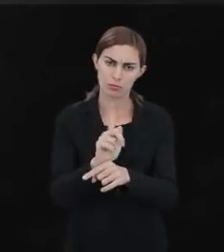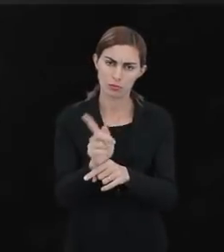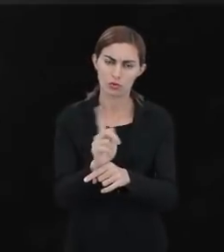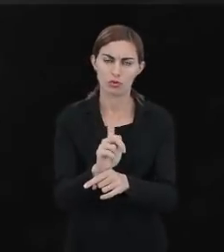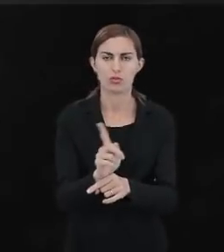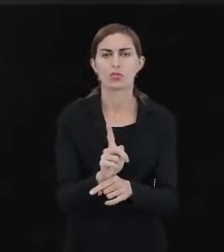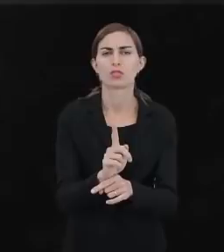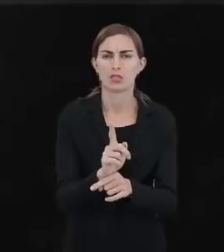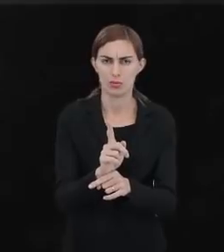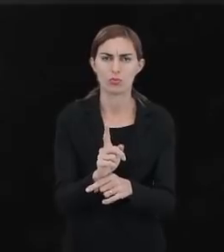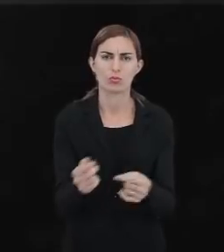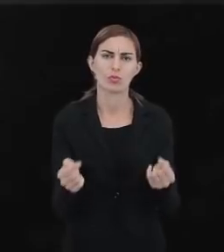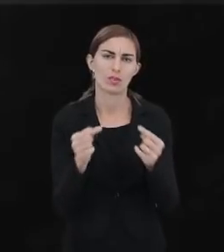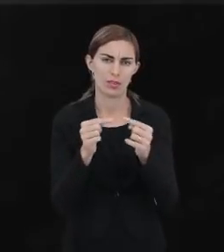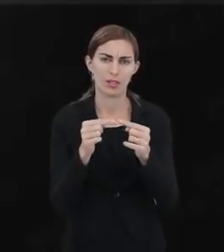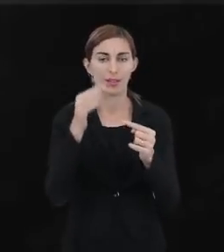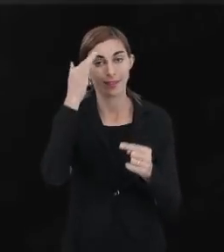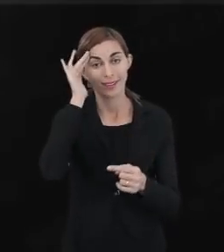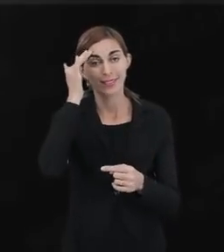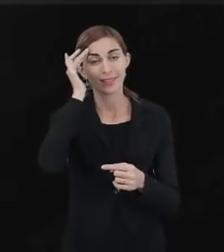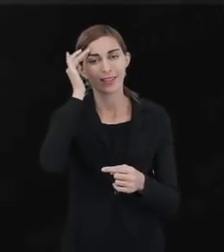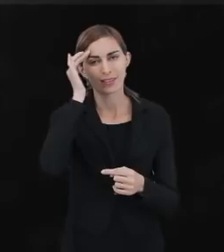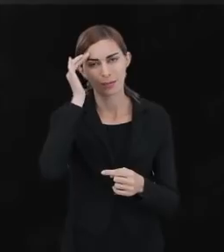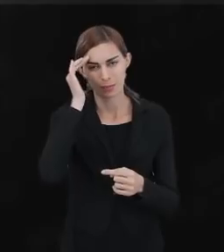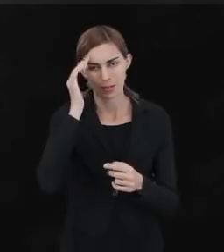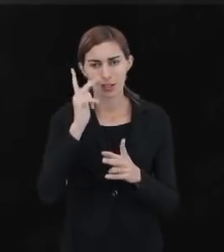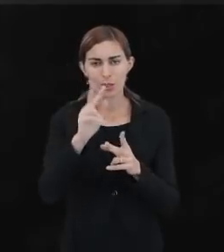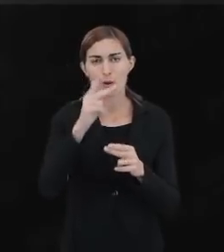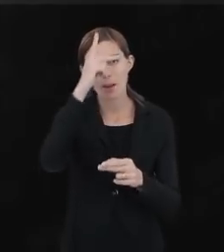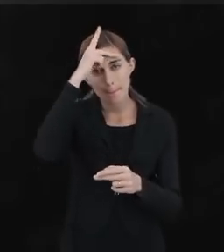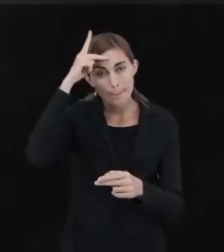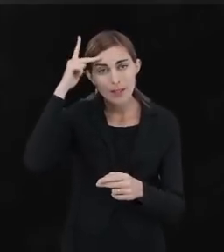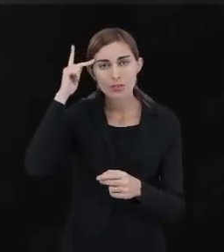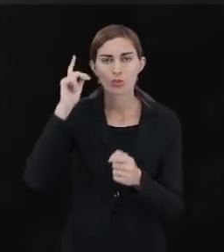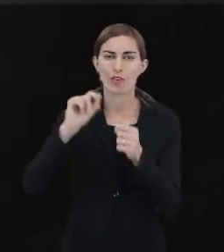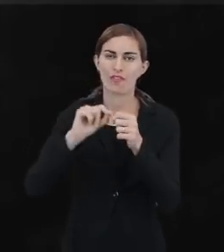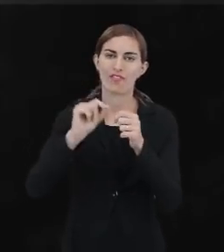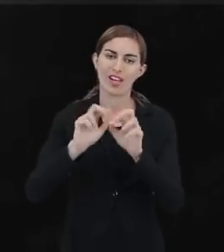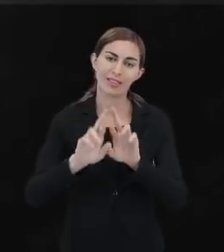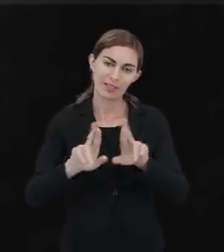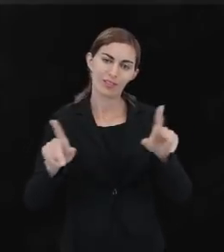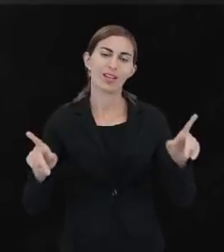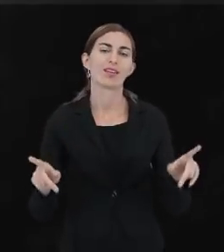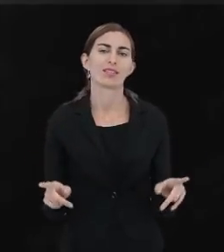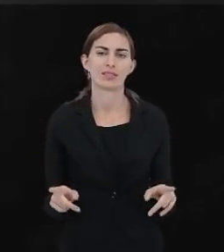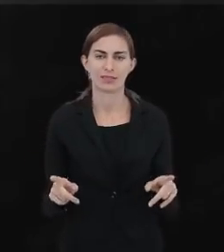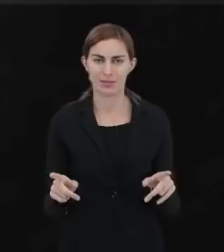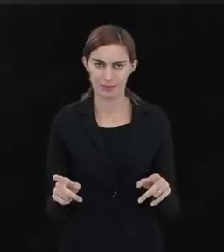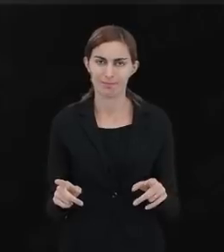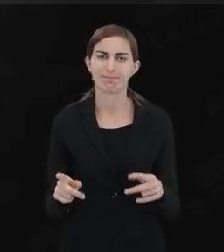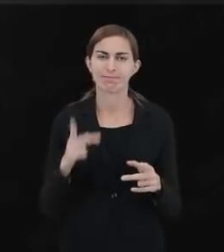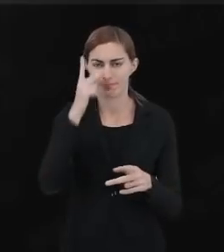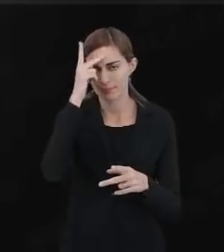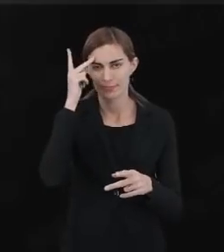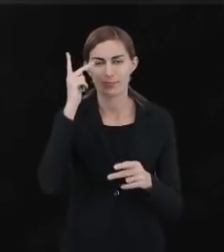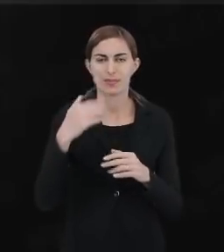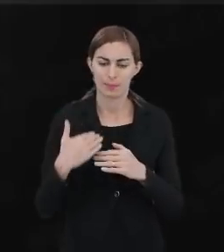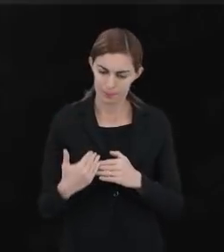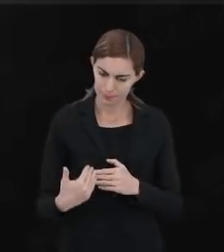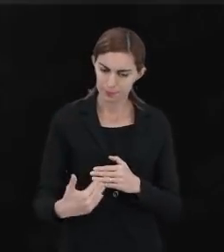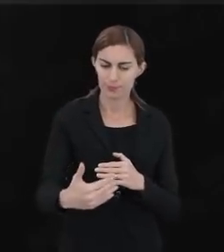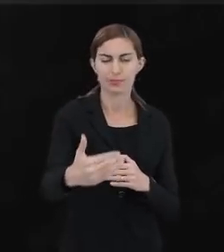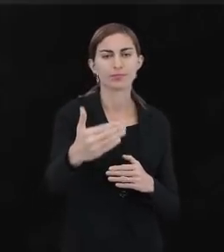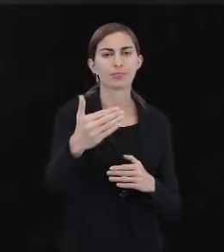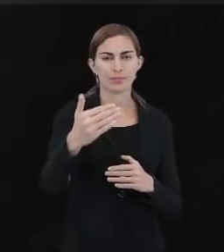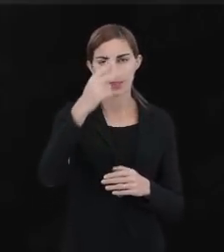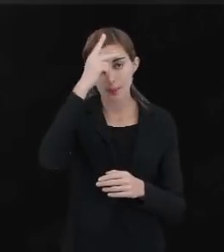ele emerge desse entendimento de que são as pessoas que fazem a diferença e a partir daí